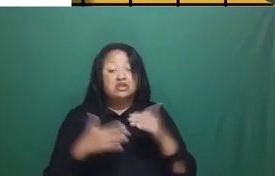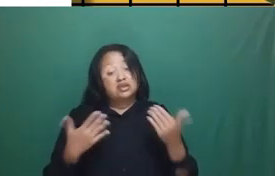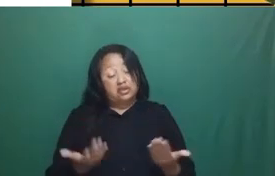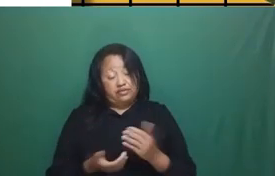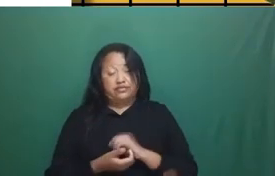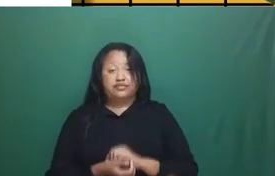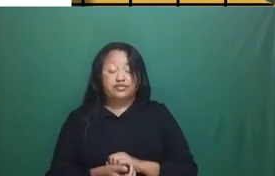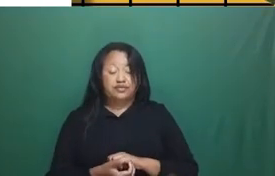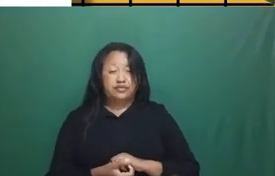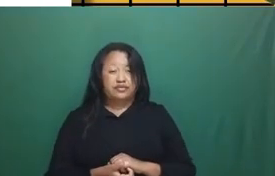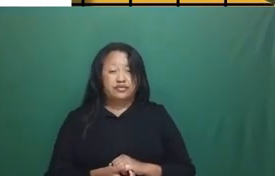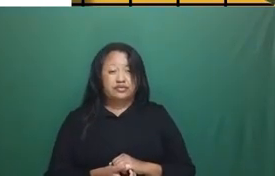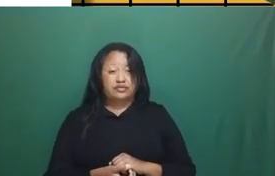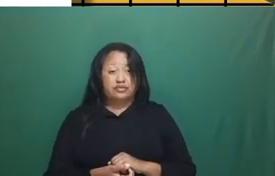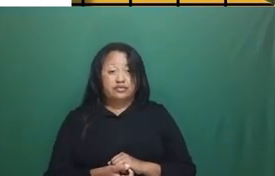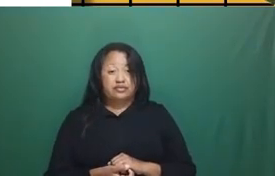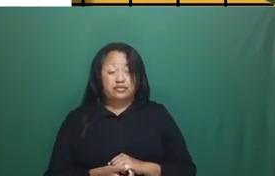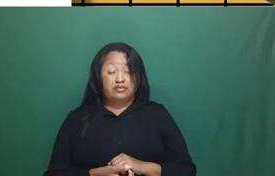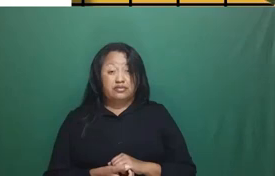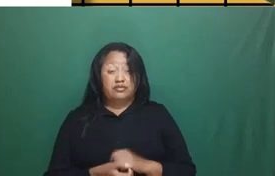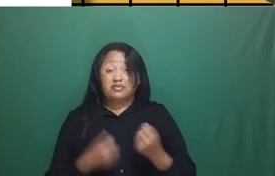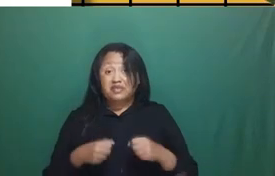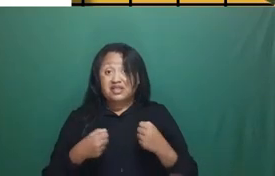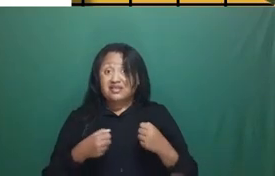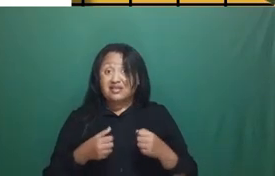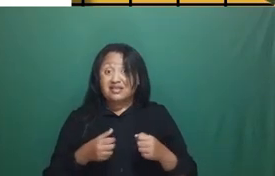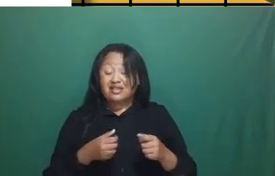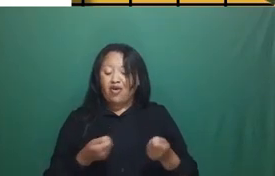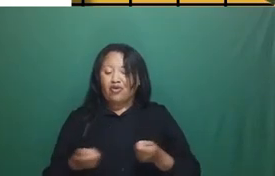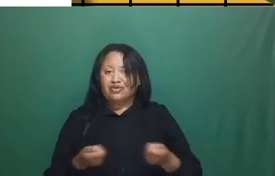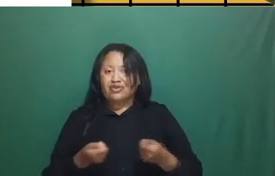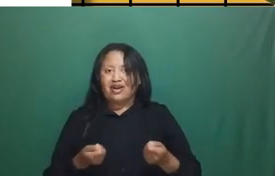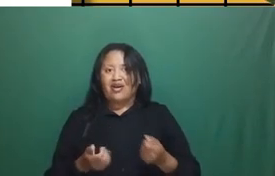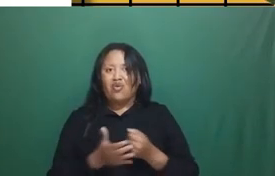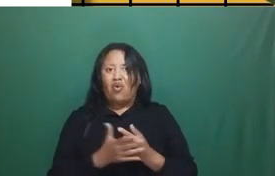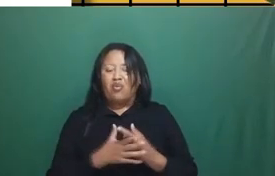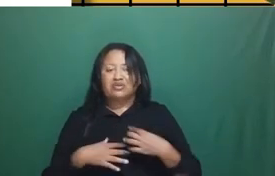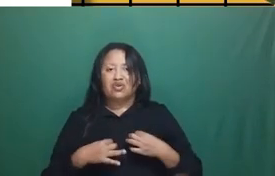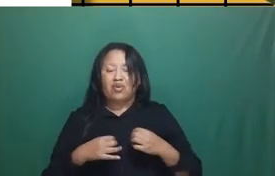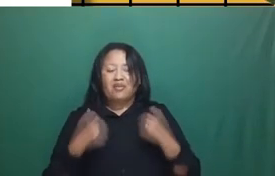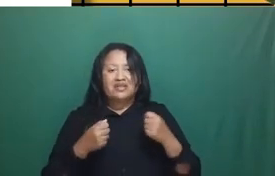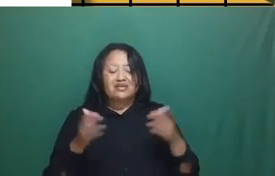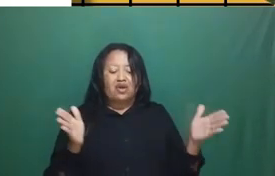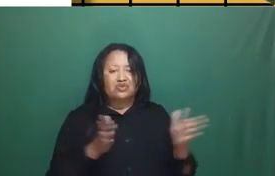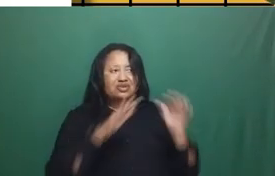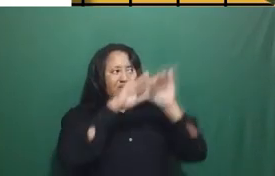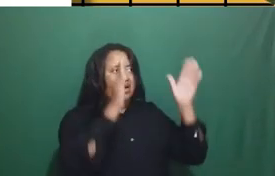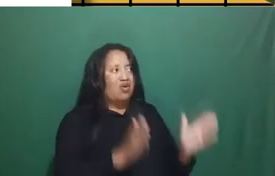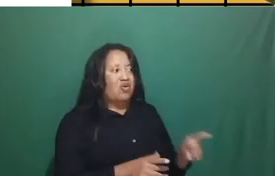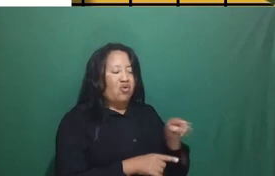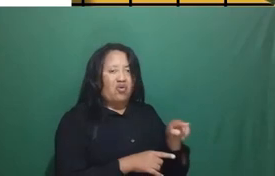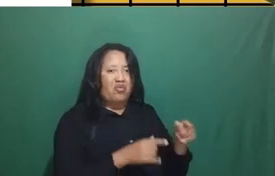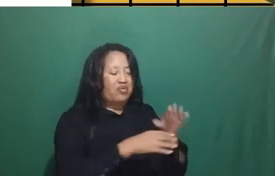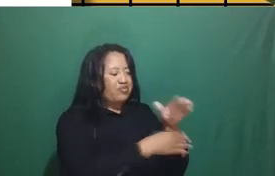necessitamos desacelerar e consumo precisa desacelerar o consumo de roupa a gente precisa reduzir o armário e começar a fazer